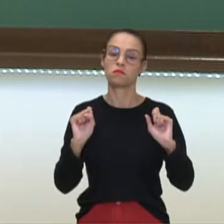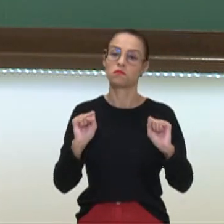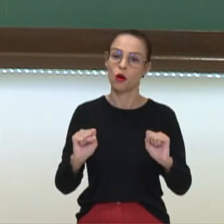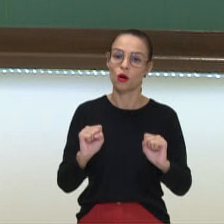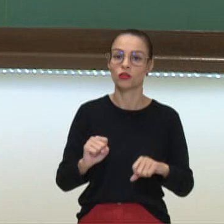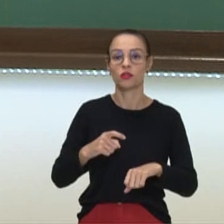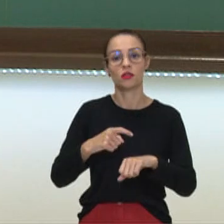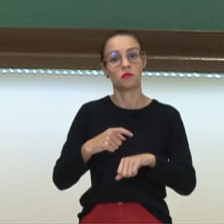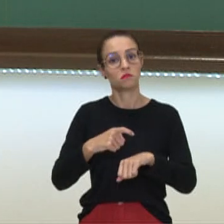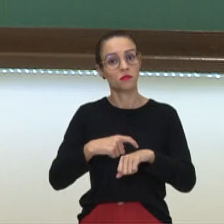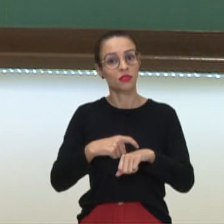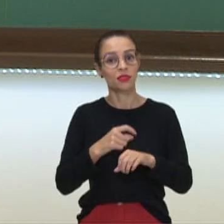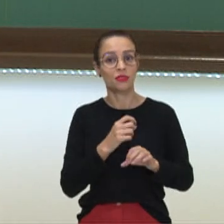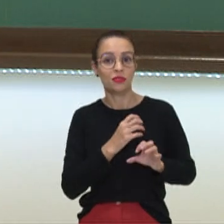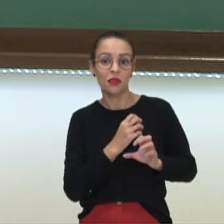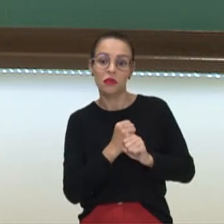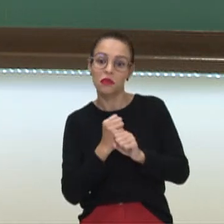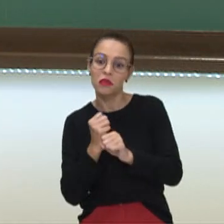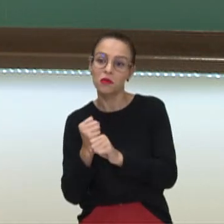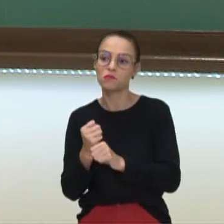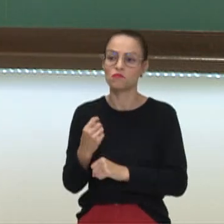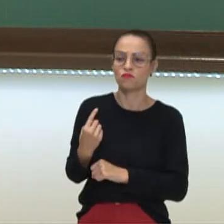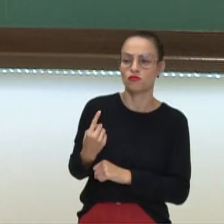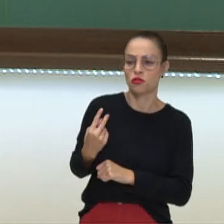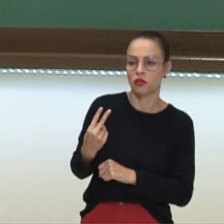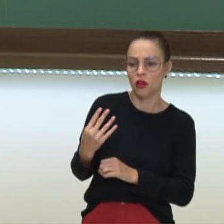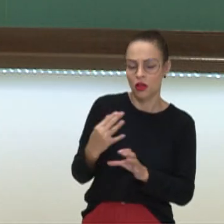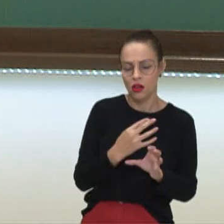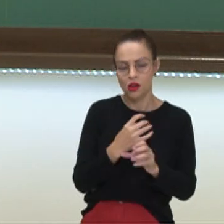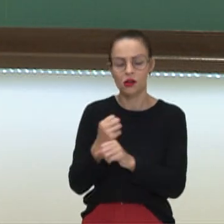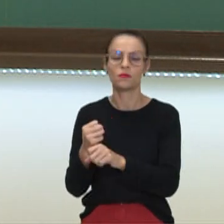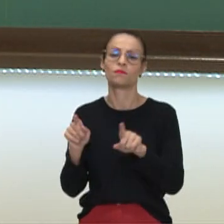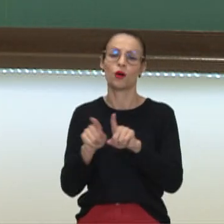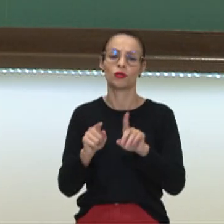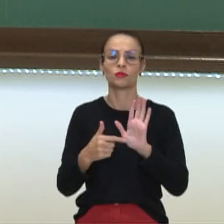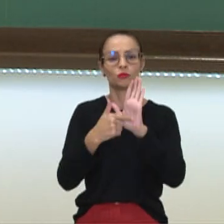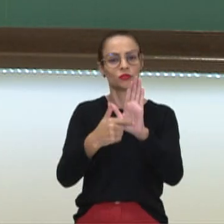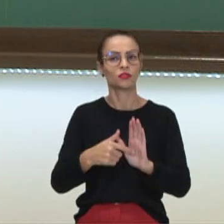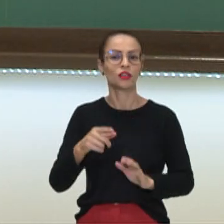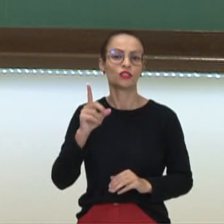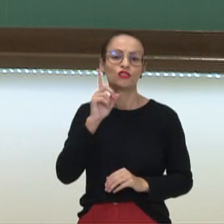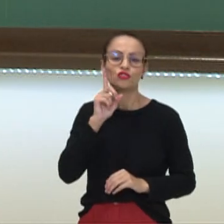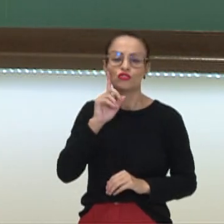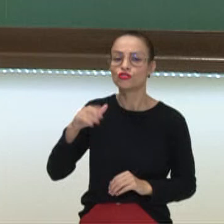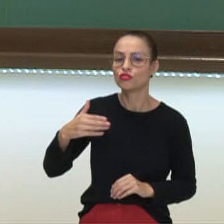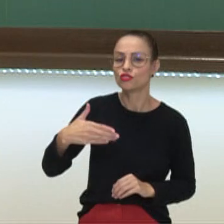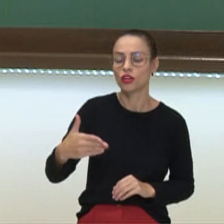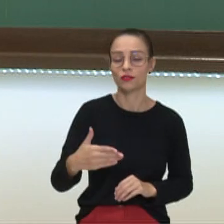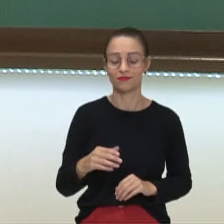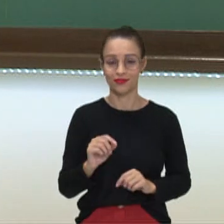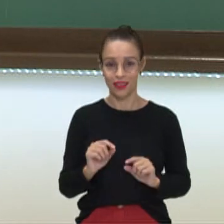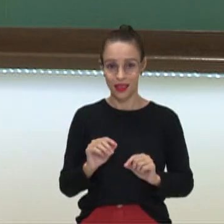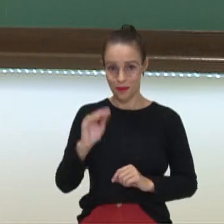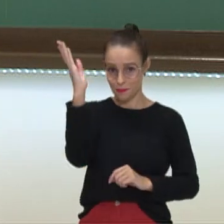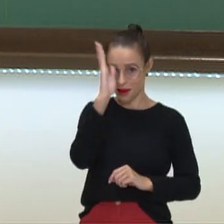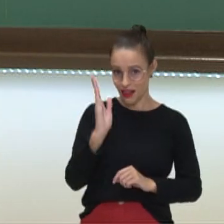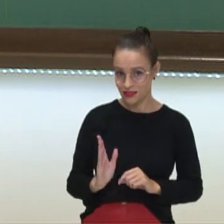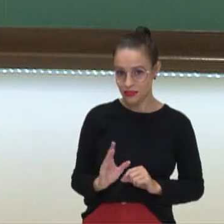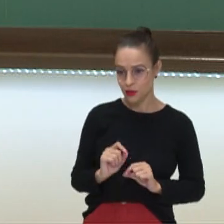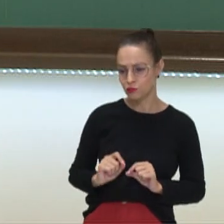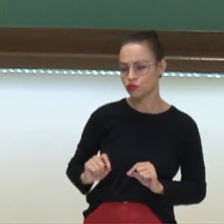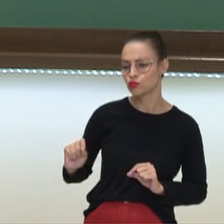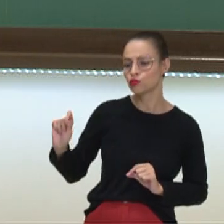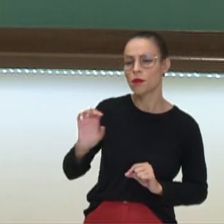do tempo, a contagem do tempo, pode representar cenas do cotidiano, e cada região do nosso país